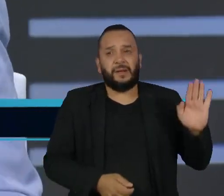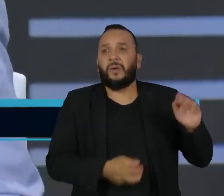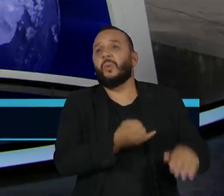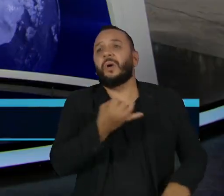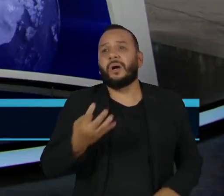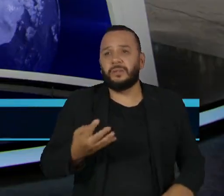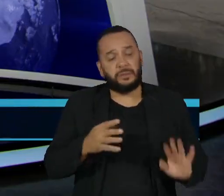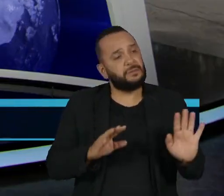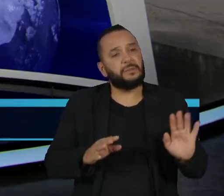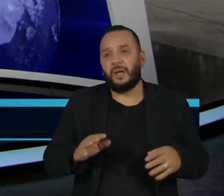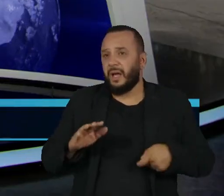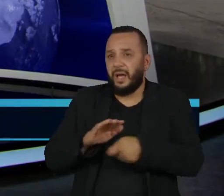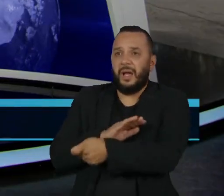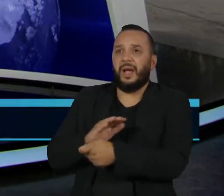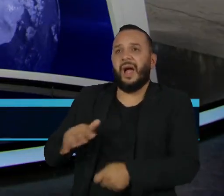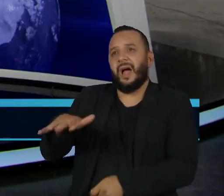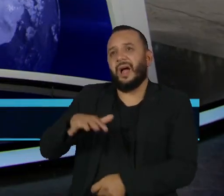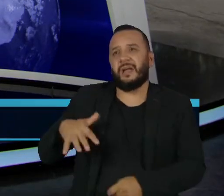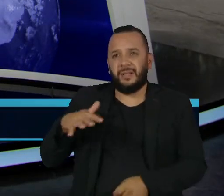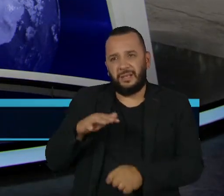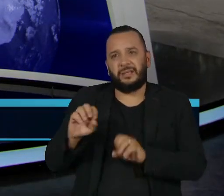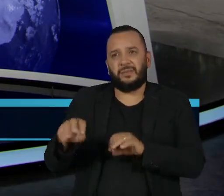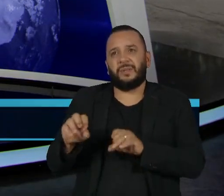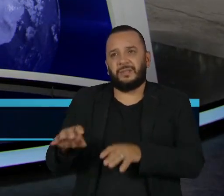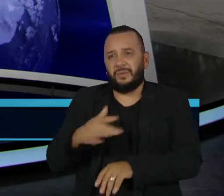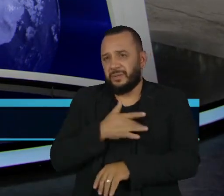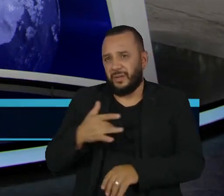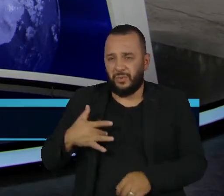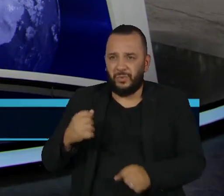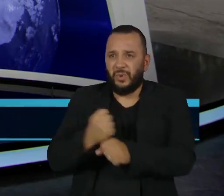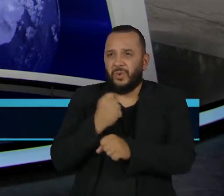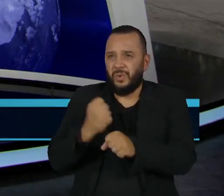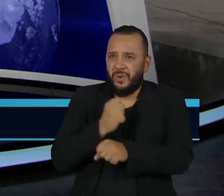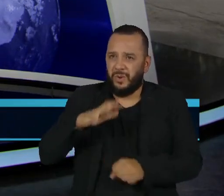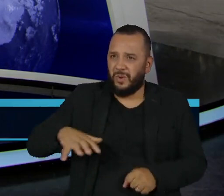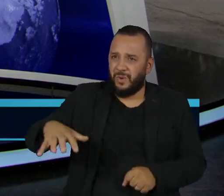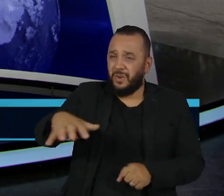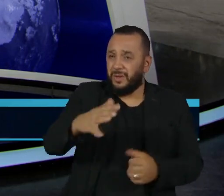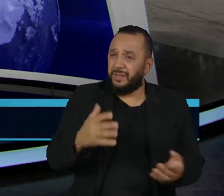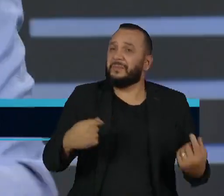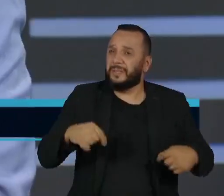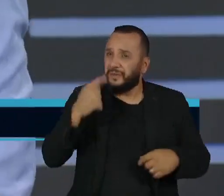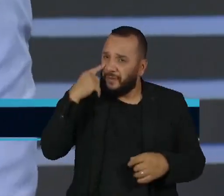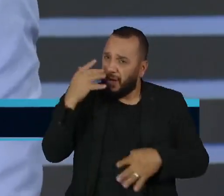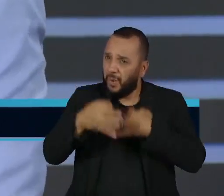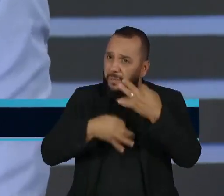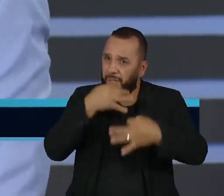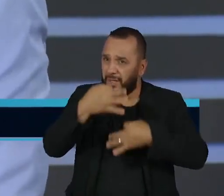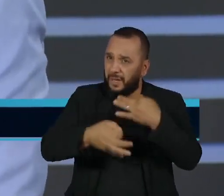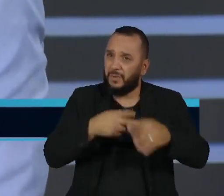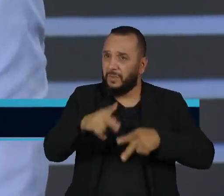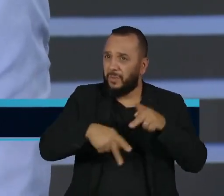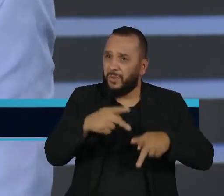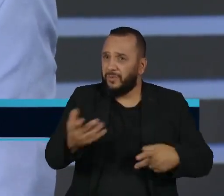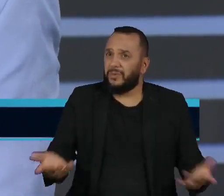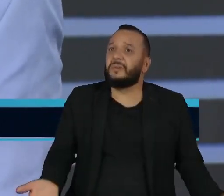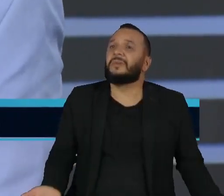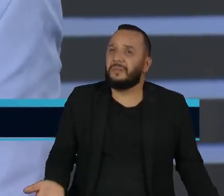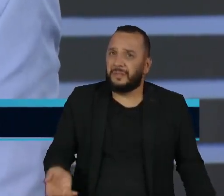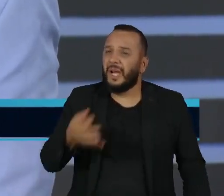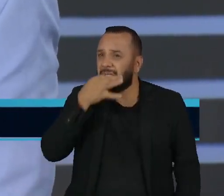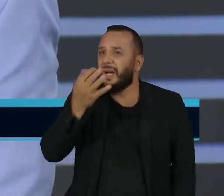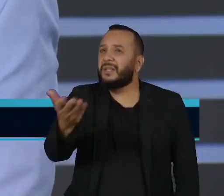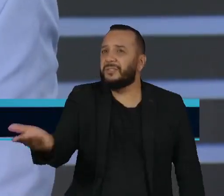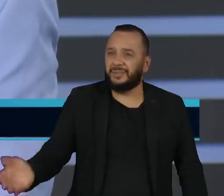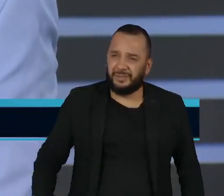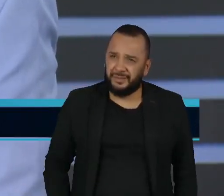e investimentos em infraestrutura? Já que eles são eleitos pelo povo, a gente iria ouvir a voz do povo. O que vocês acham